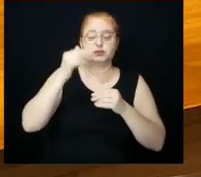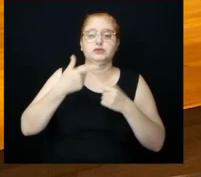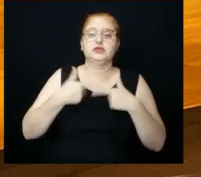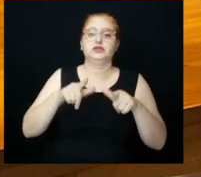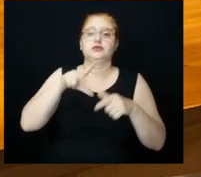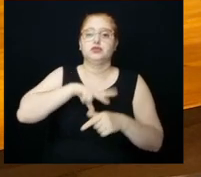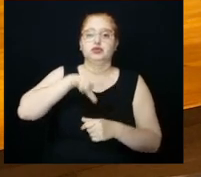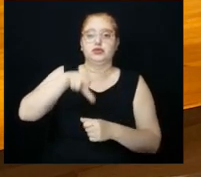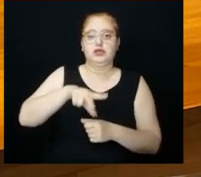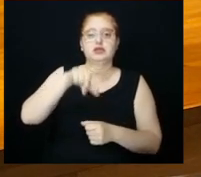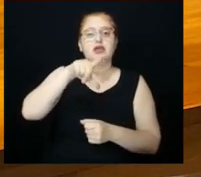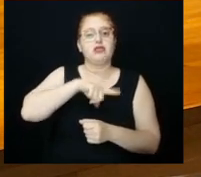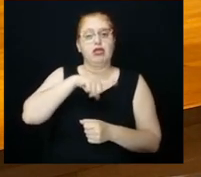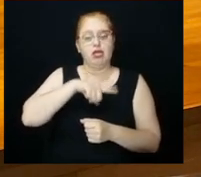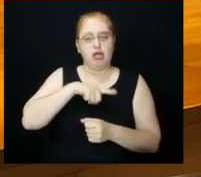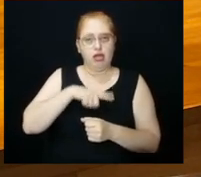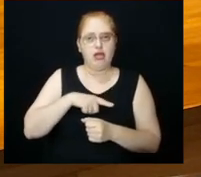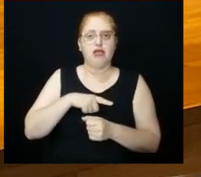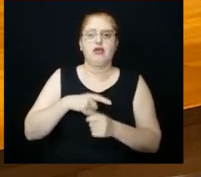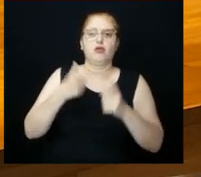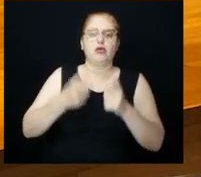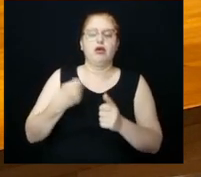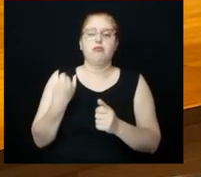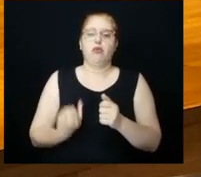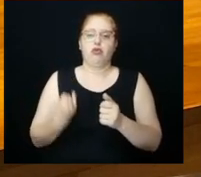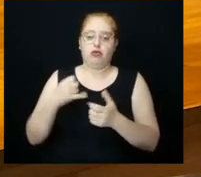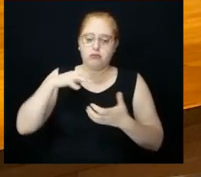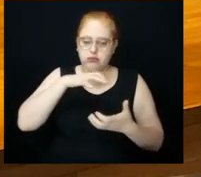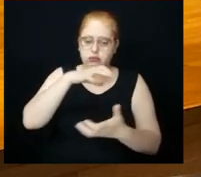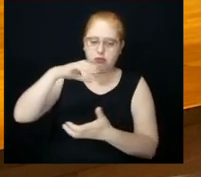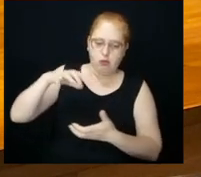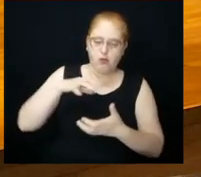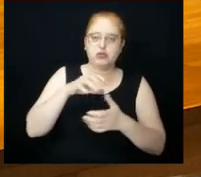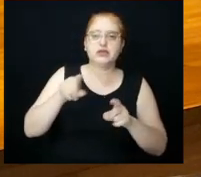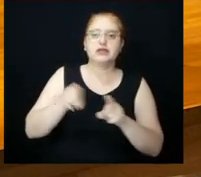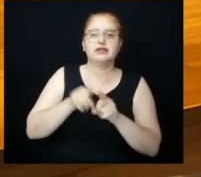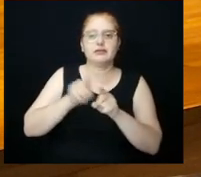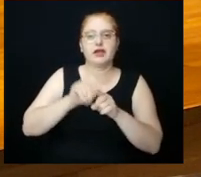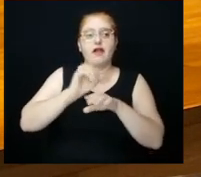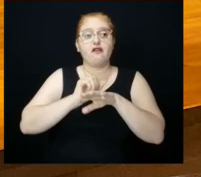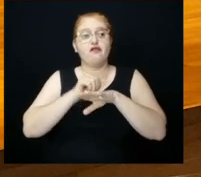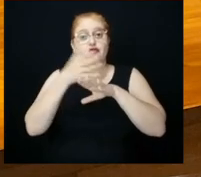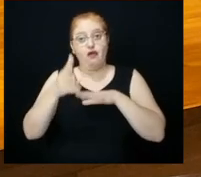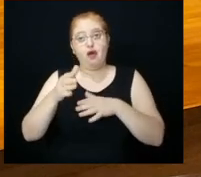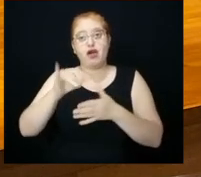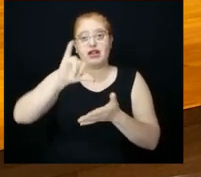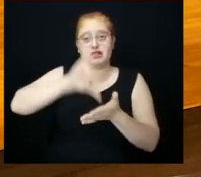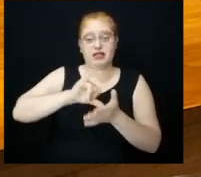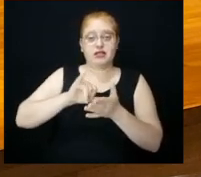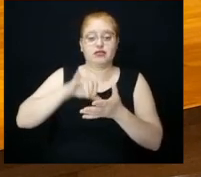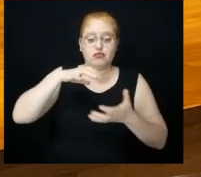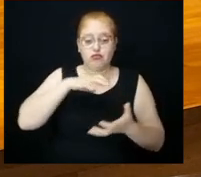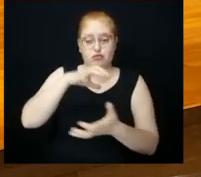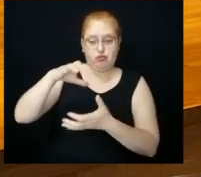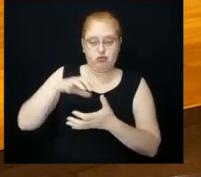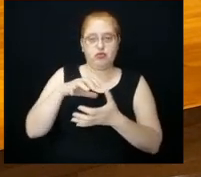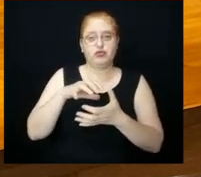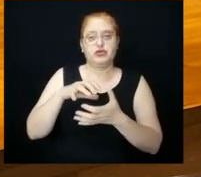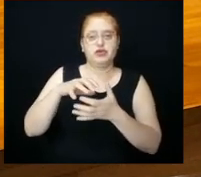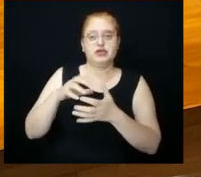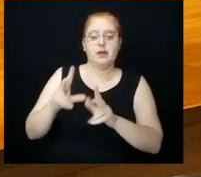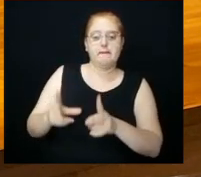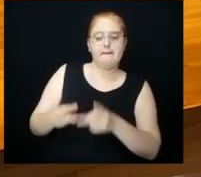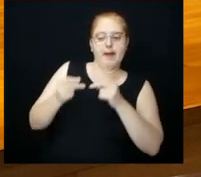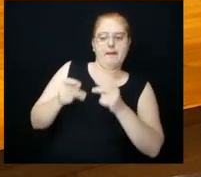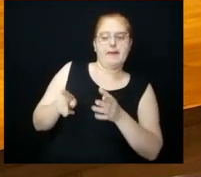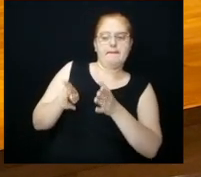ela ocupa um lugar importante no mundo, mas ao mesmo tempo fora do centro do mundo. Então ele se vê como uma função,